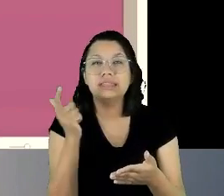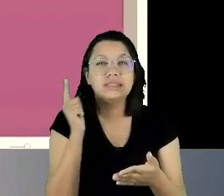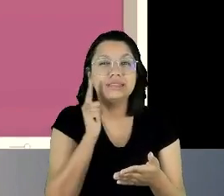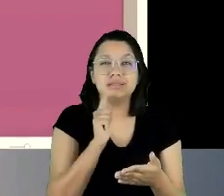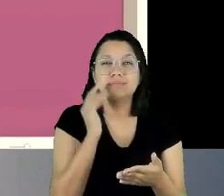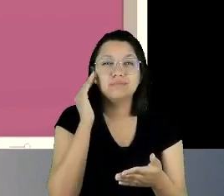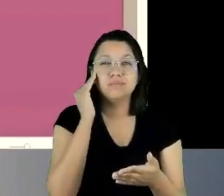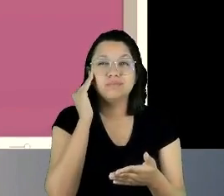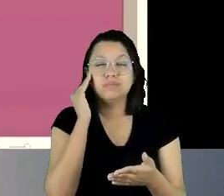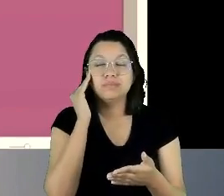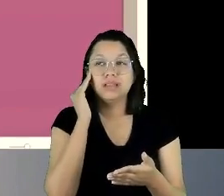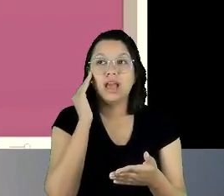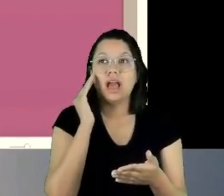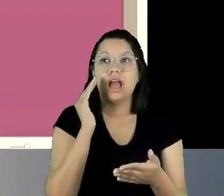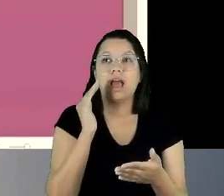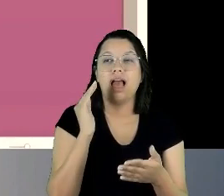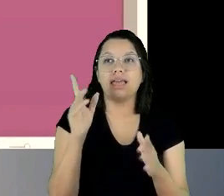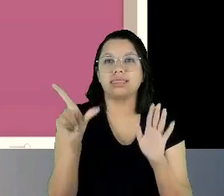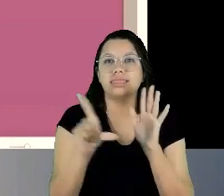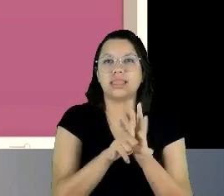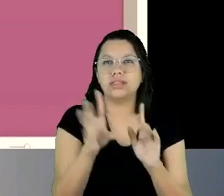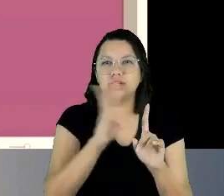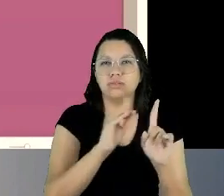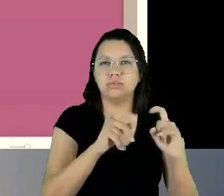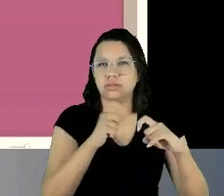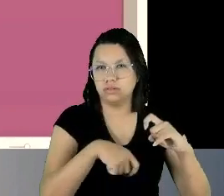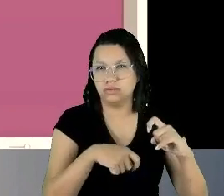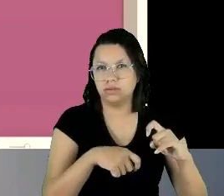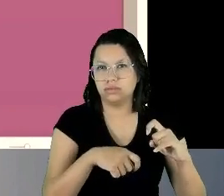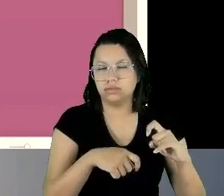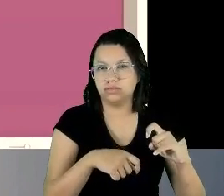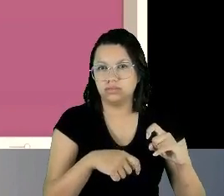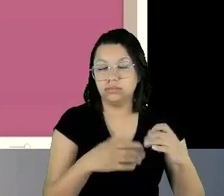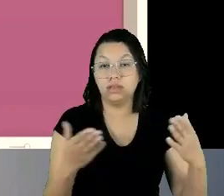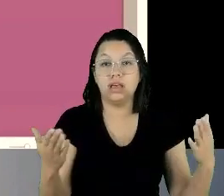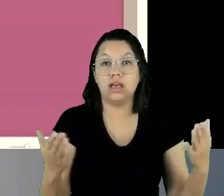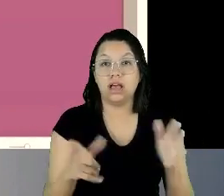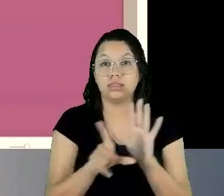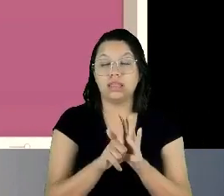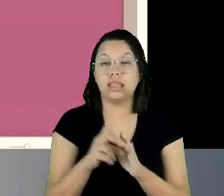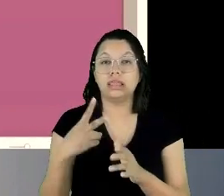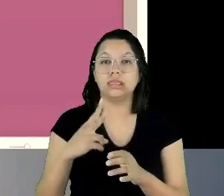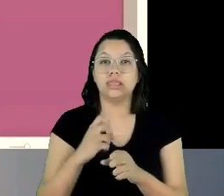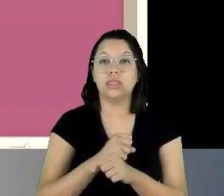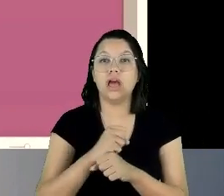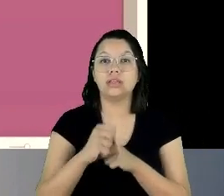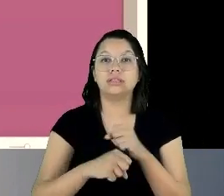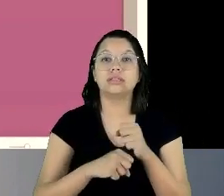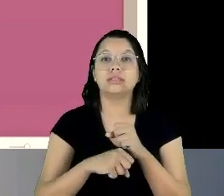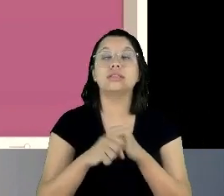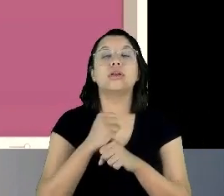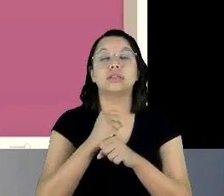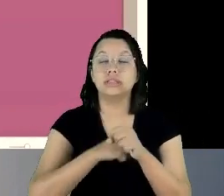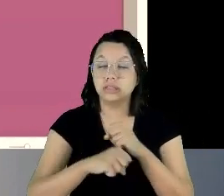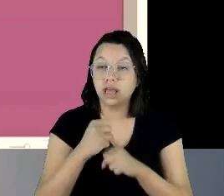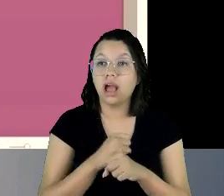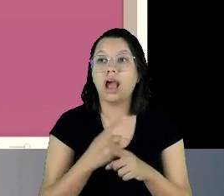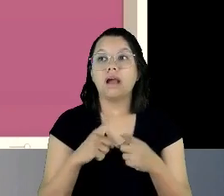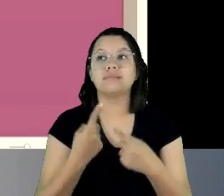compreendem a lei de importunação sexual. Então, essa lei completa agora 2 anos, e a gente ainda não